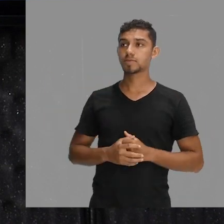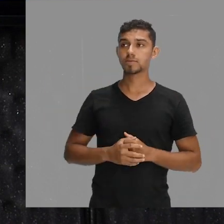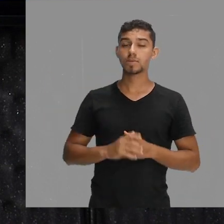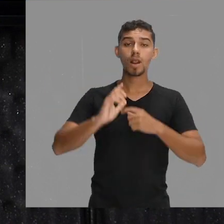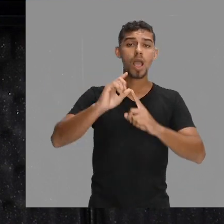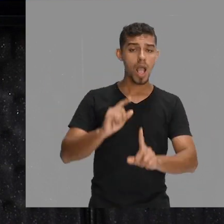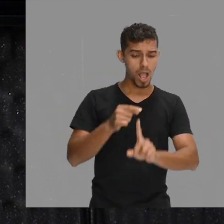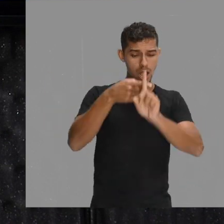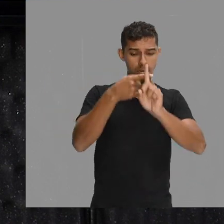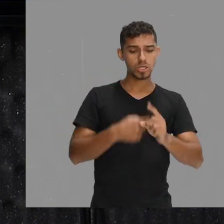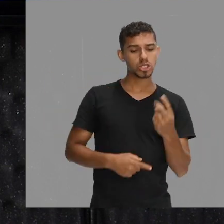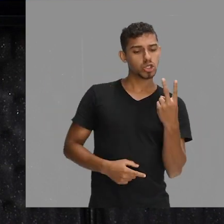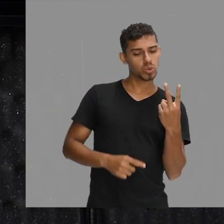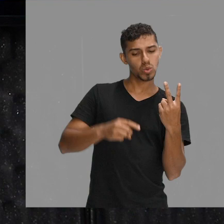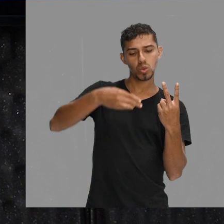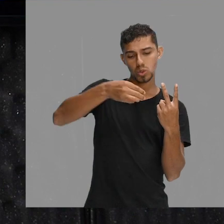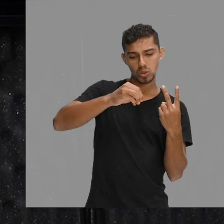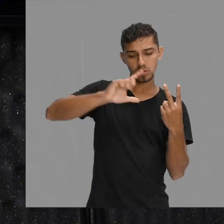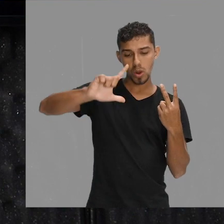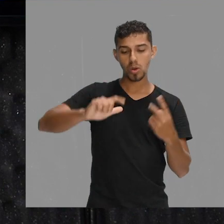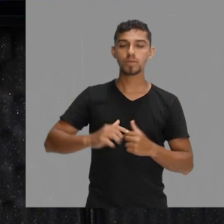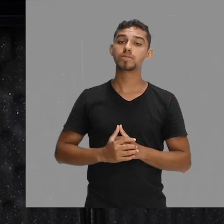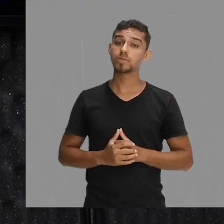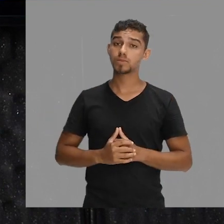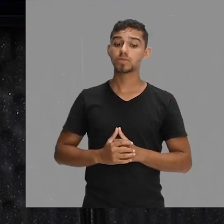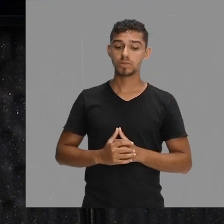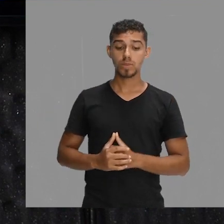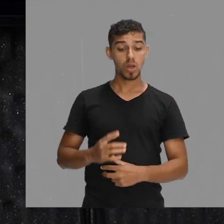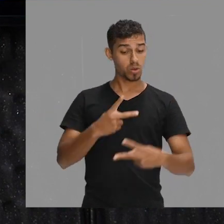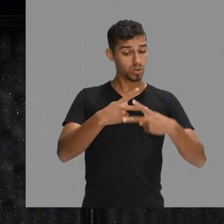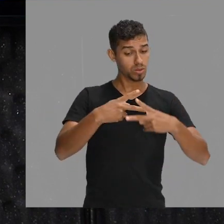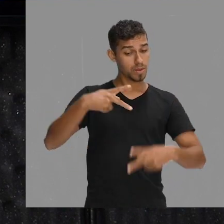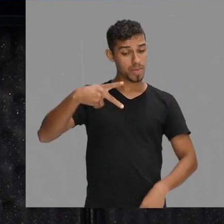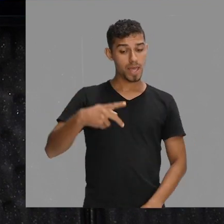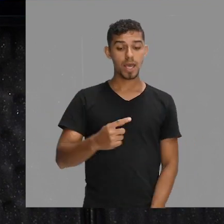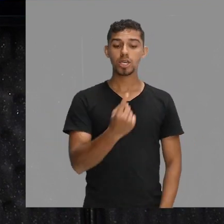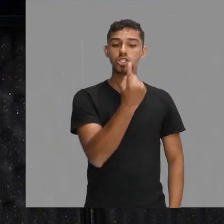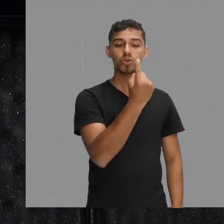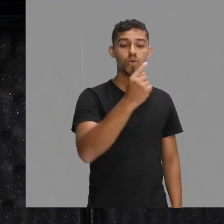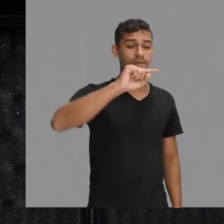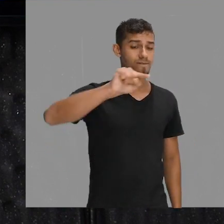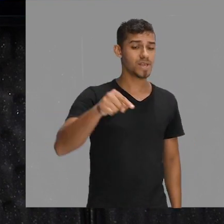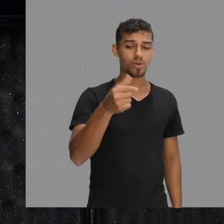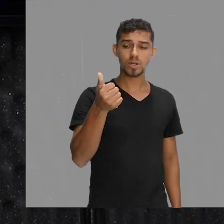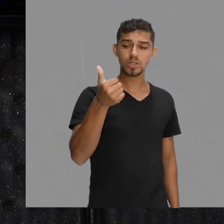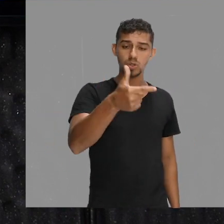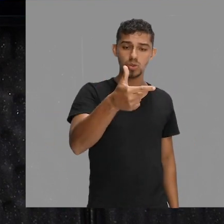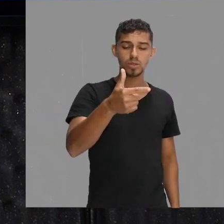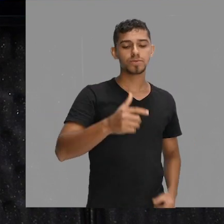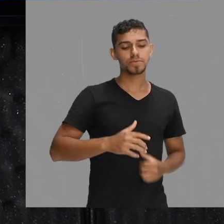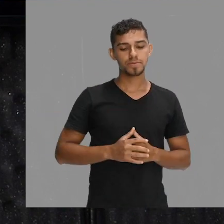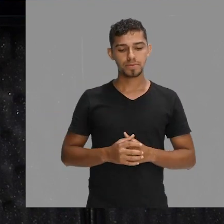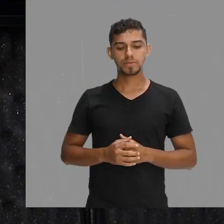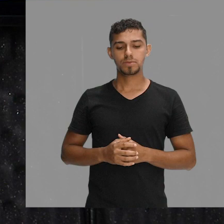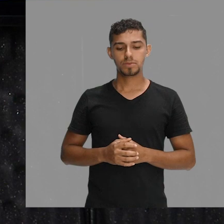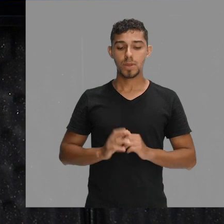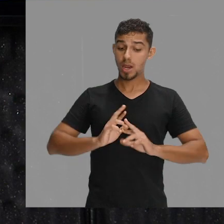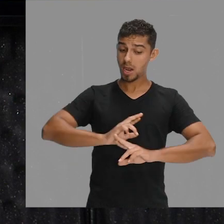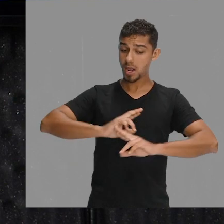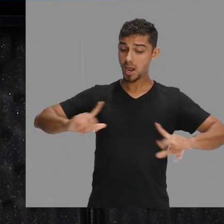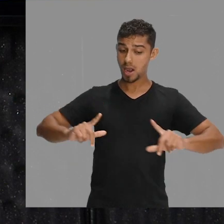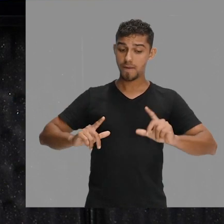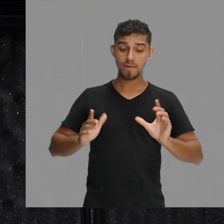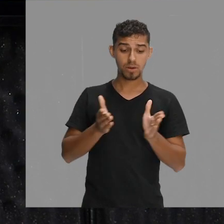A adição de 2 mols de partículas, o ΔP, foi de 1,12. A diferença entre a